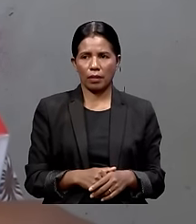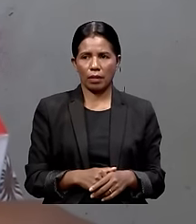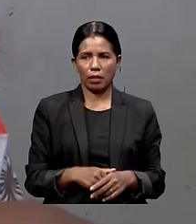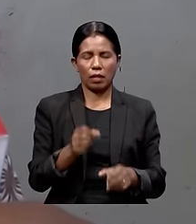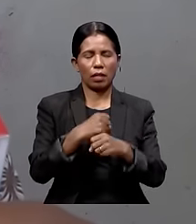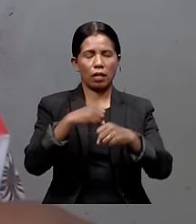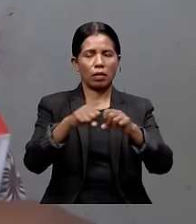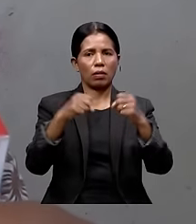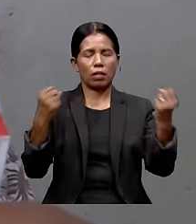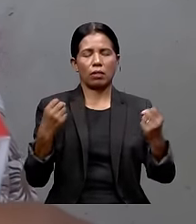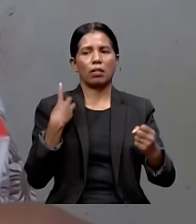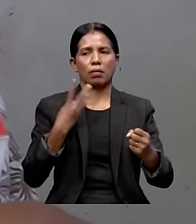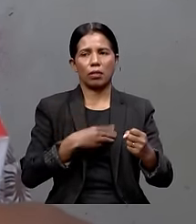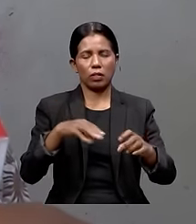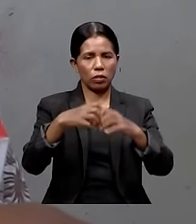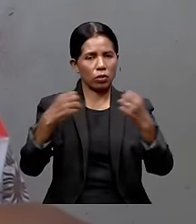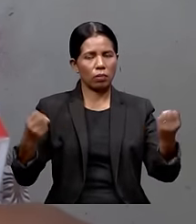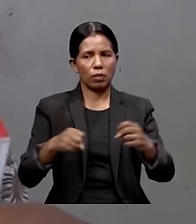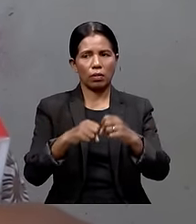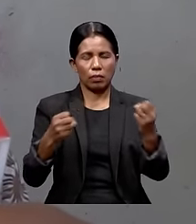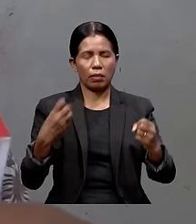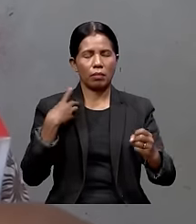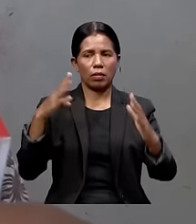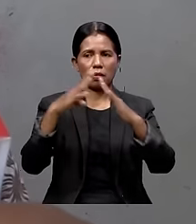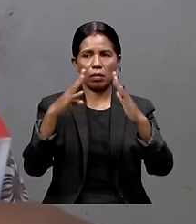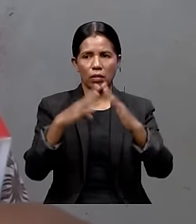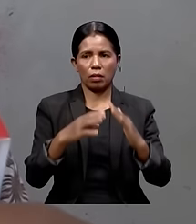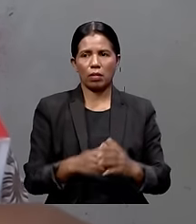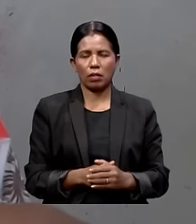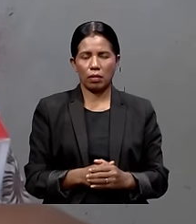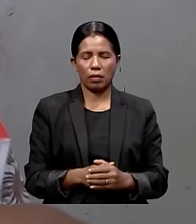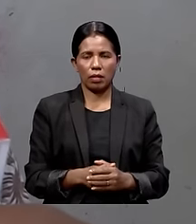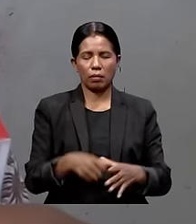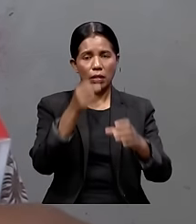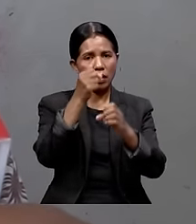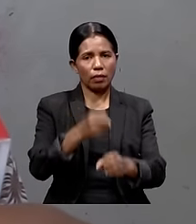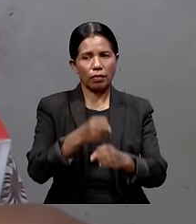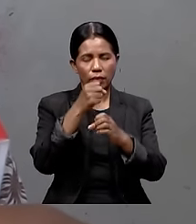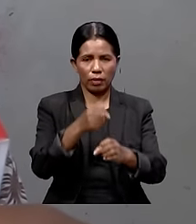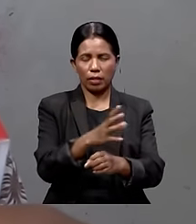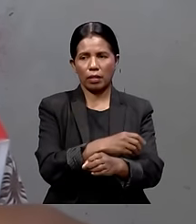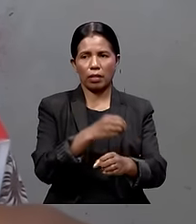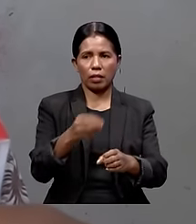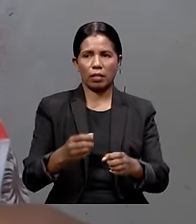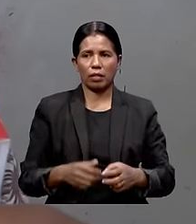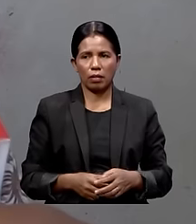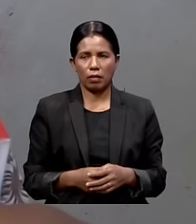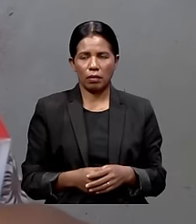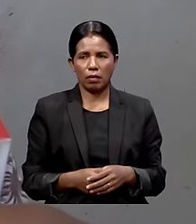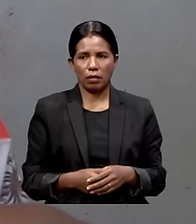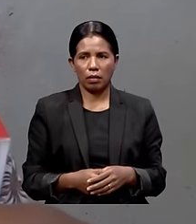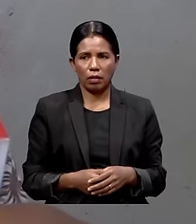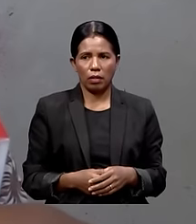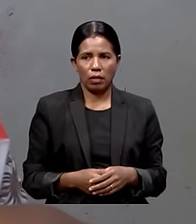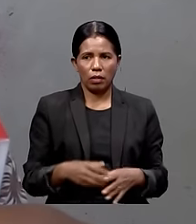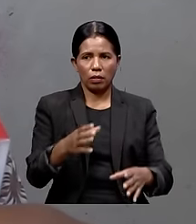umane. Mai amni be alu be tau hele hene amni alu be hodifai hare. Amni alu sira